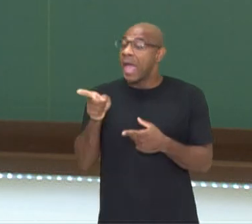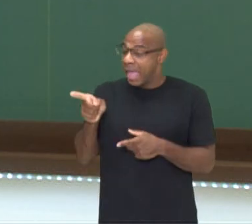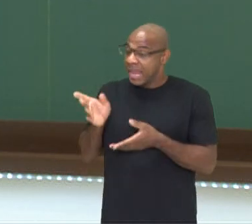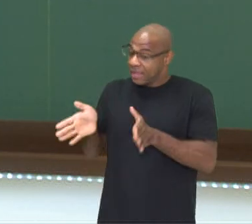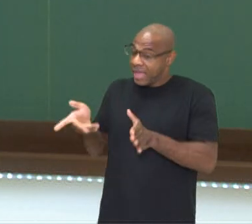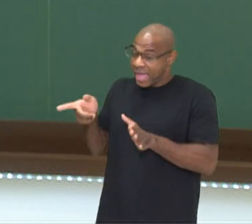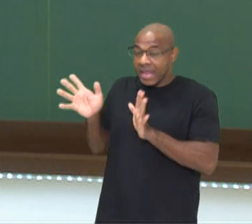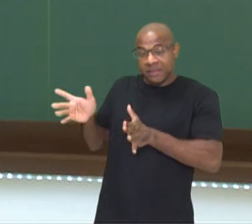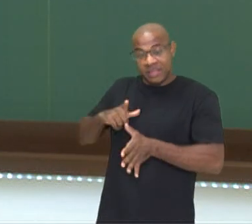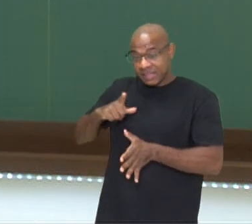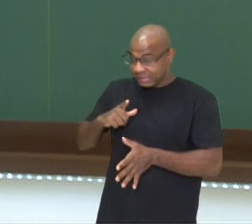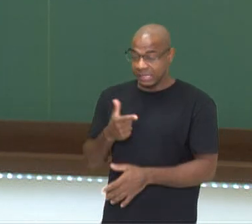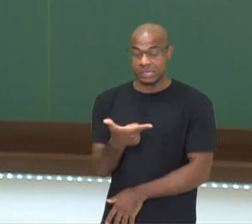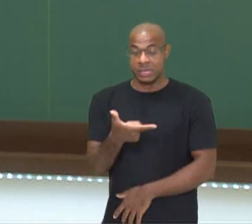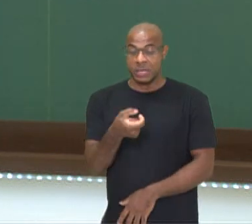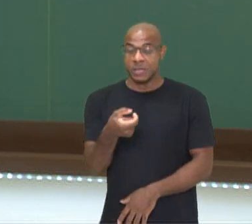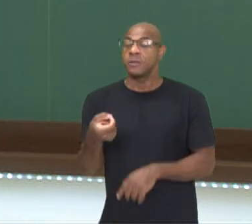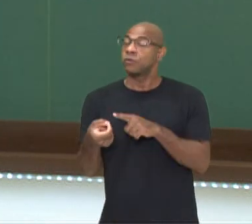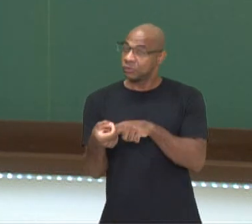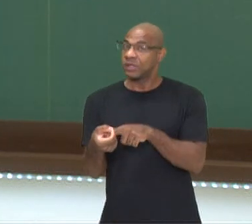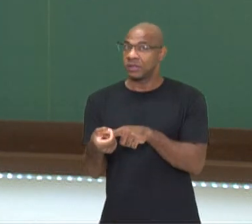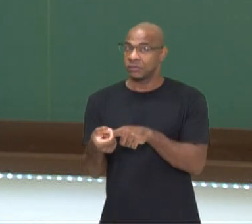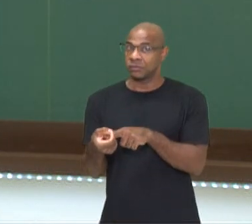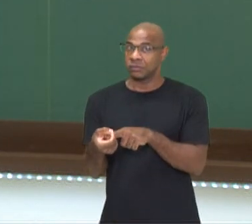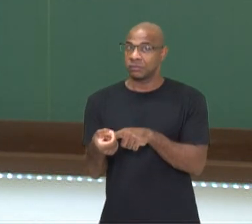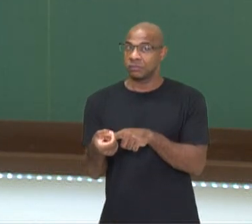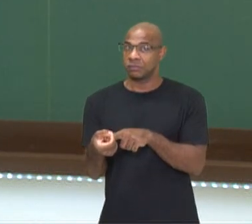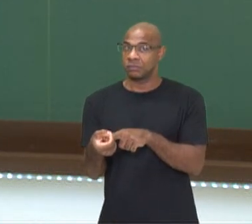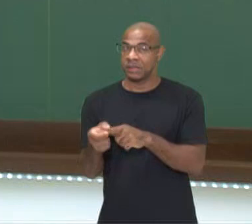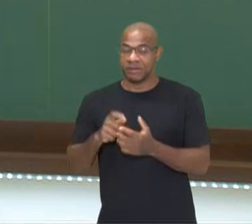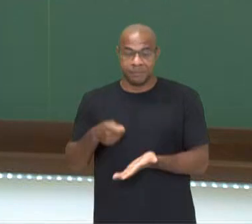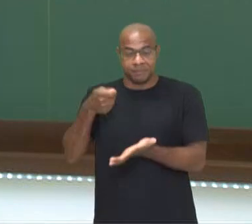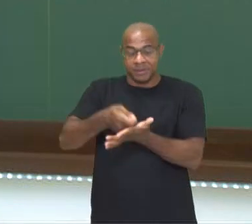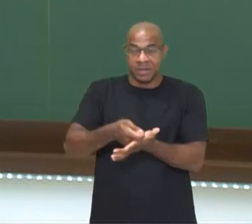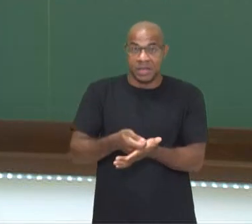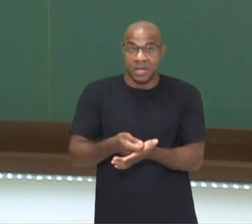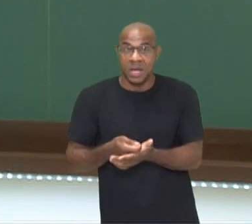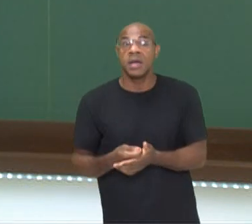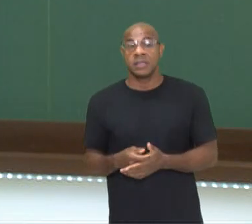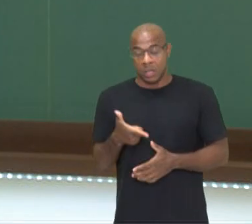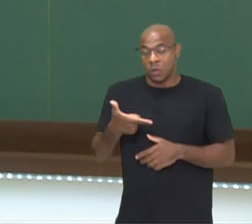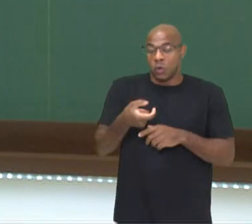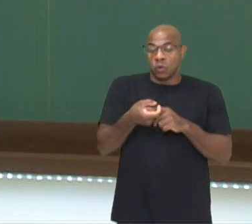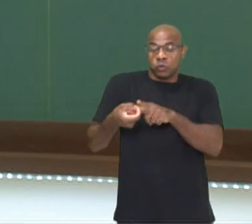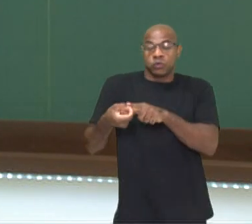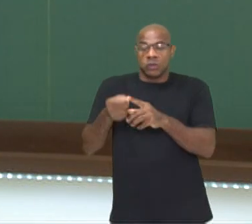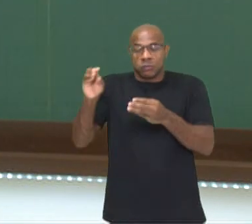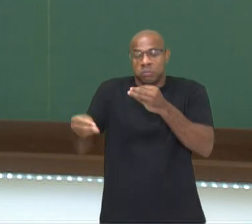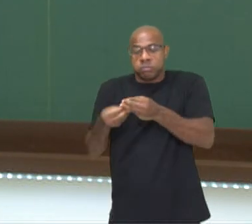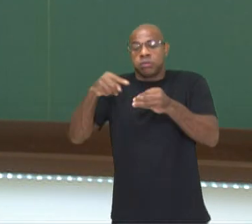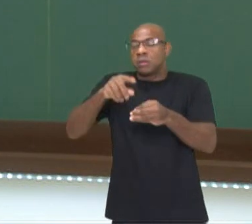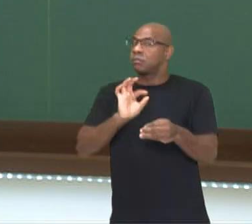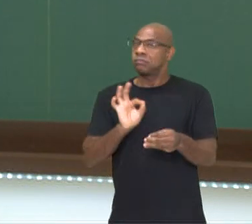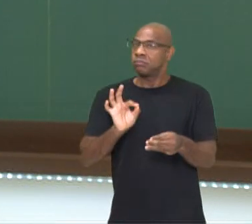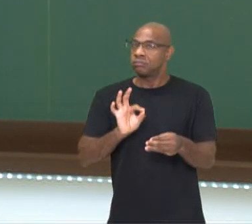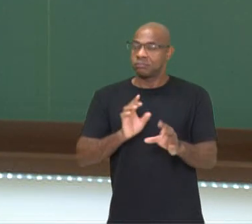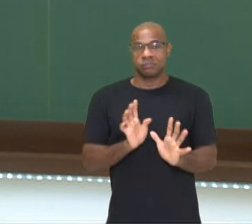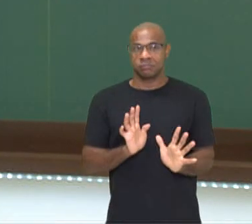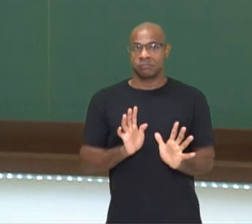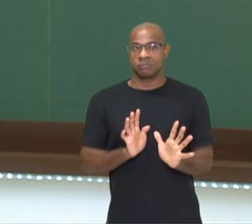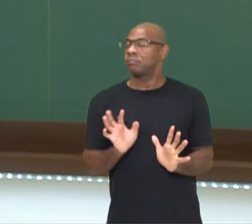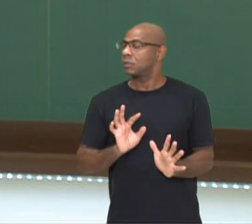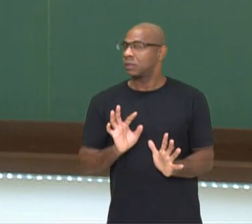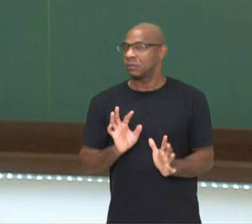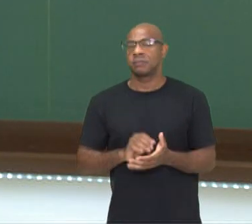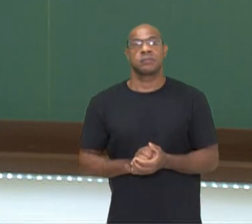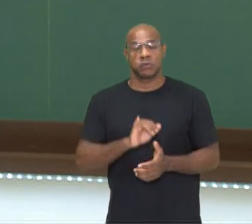200 não entra no cálculo dos juros, porque ela vai dar o 200 e vai parcelar só o restante. Tá? Então, você não vai colocar os